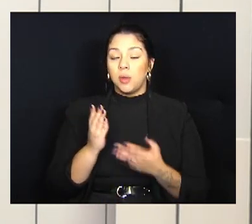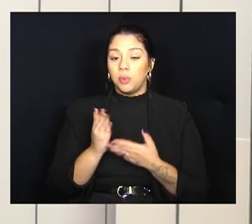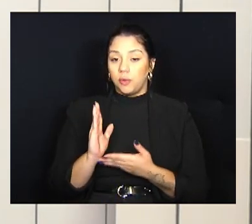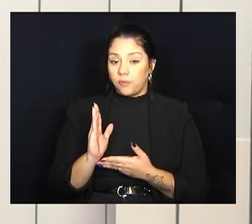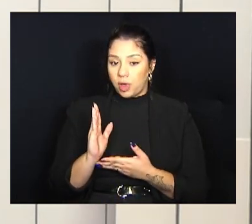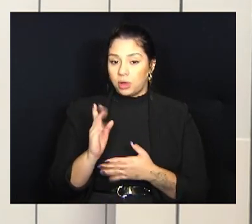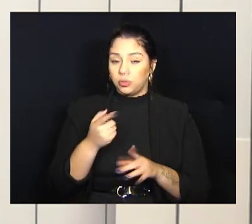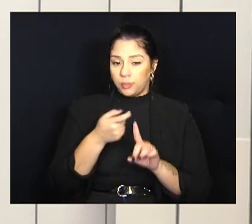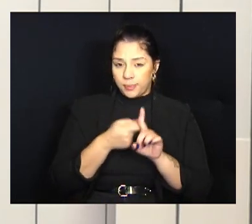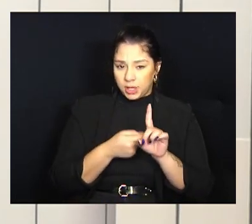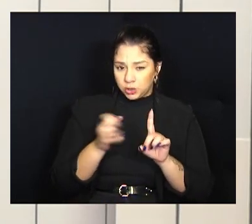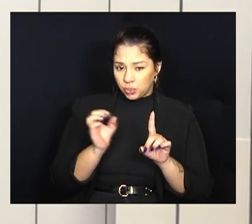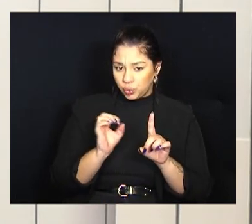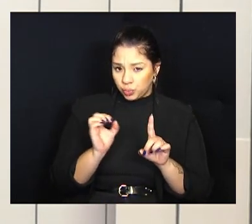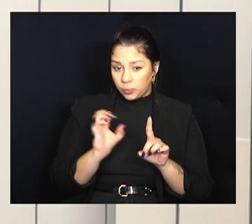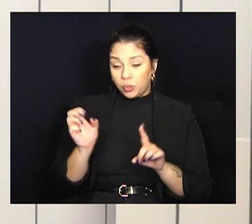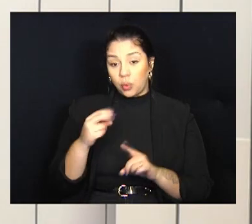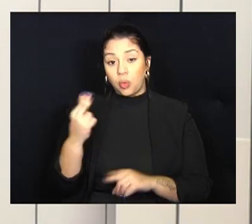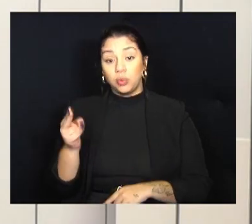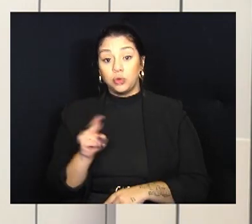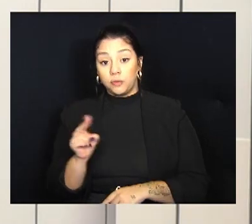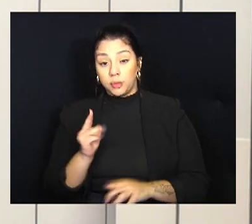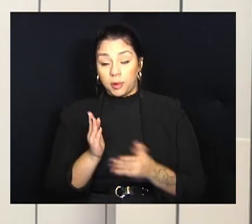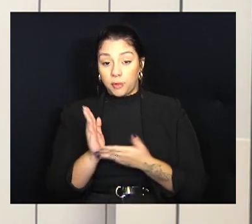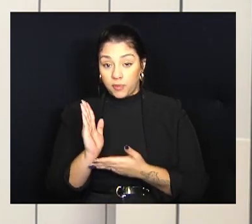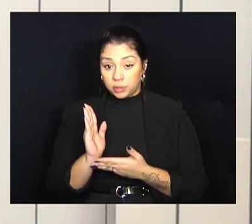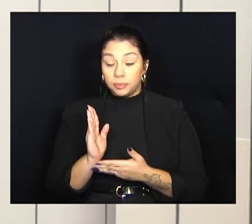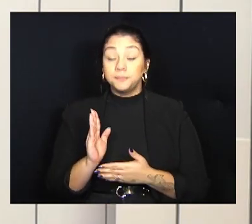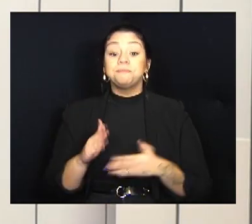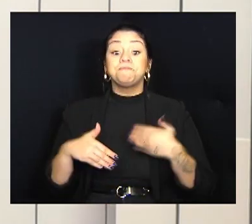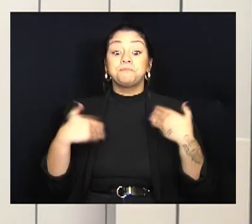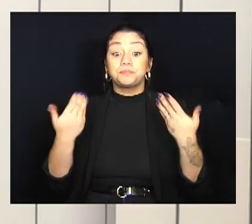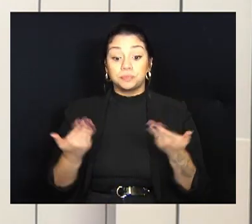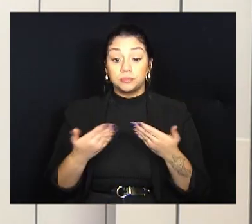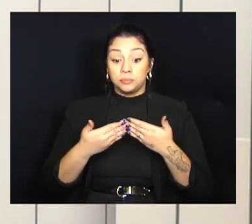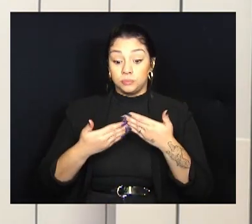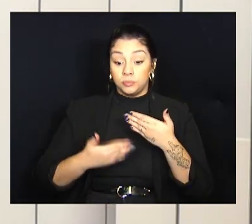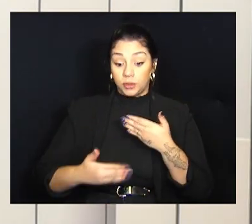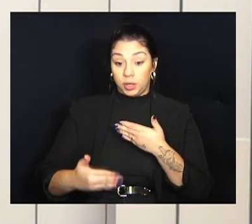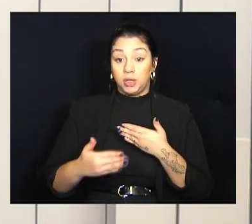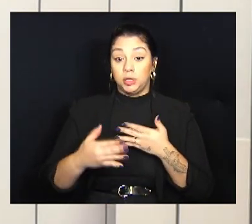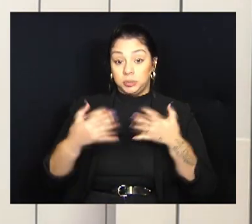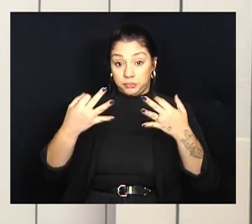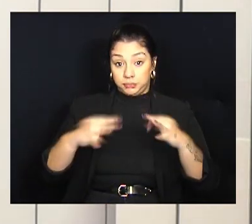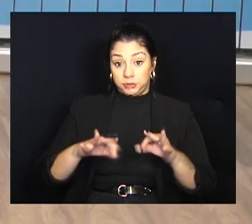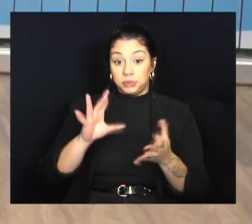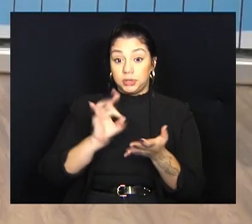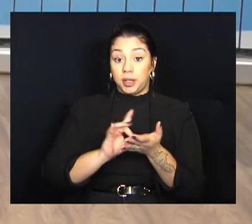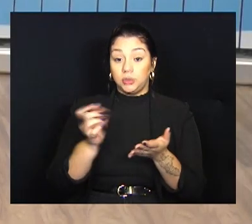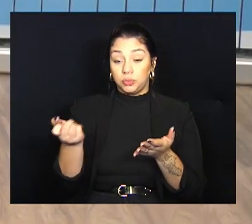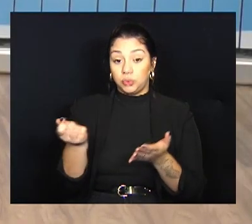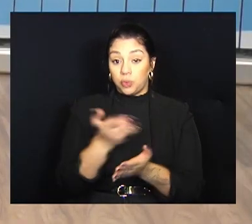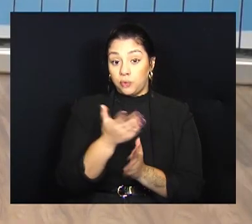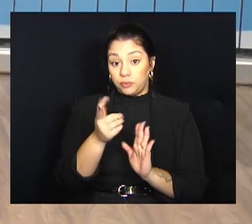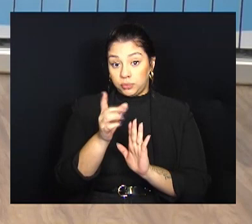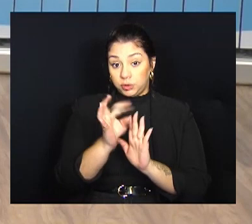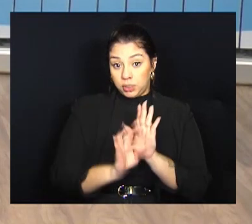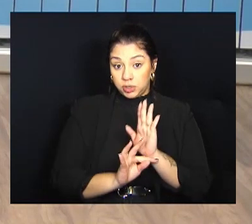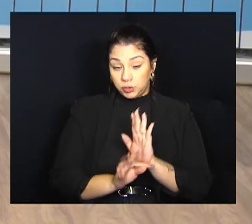outubro mesmo ou em novembro, a partir de quando que passa a valer esse novo texto?